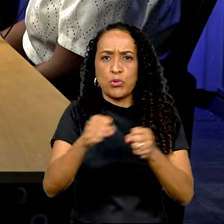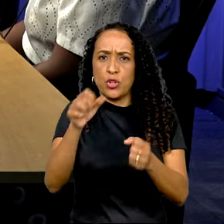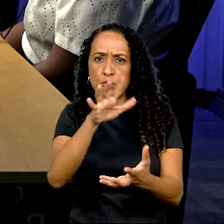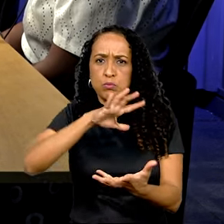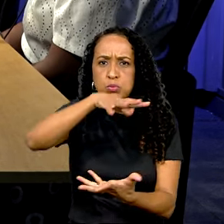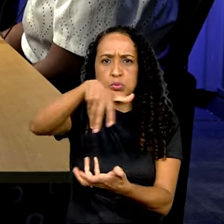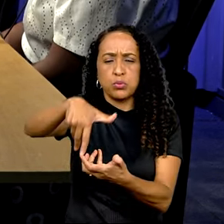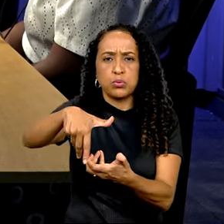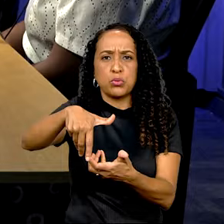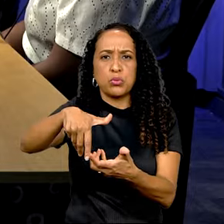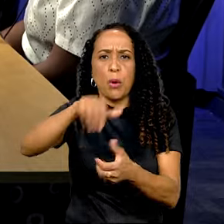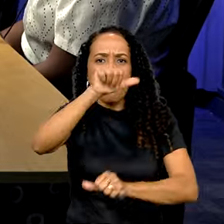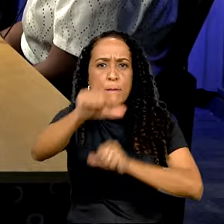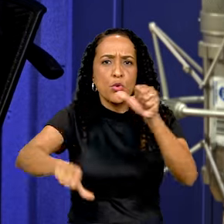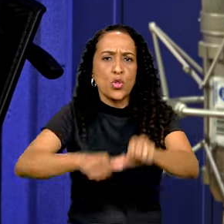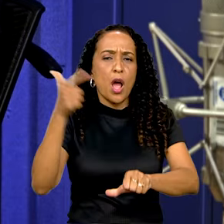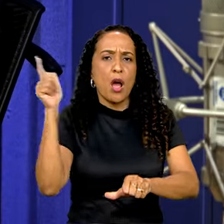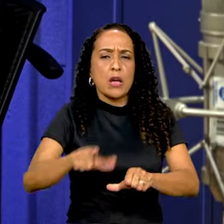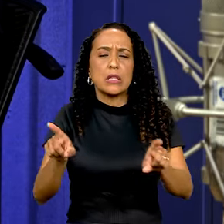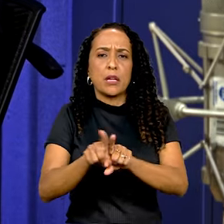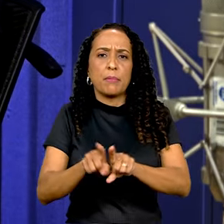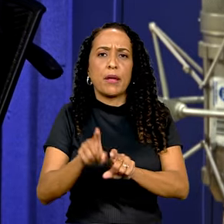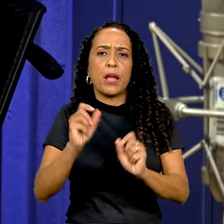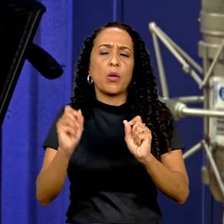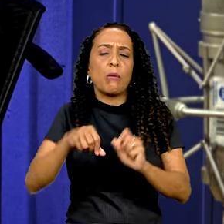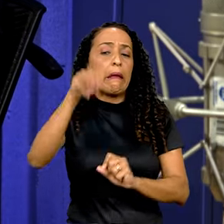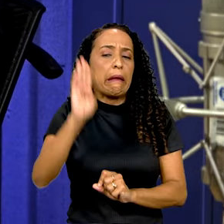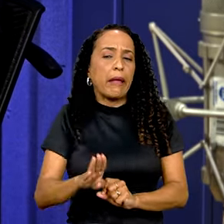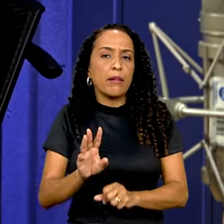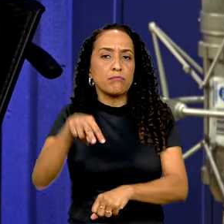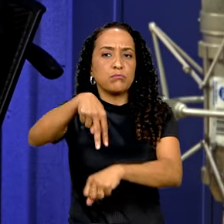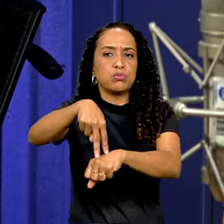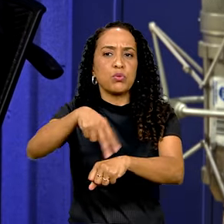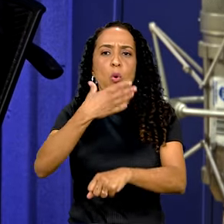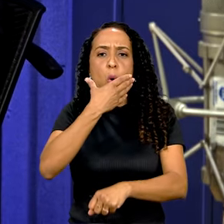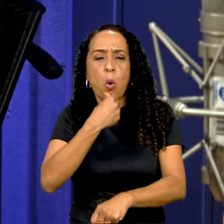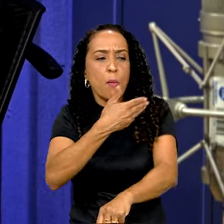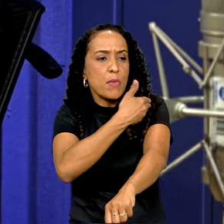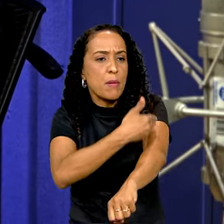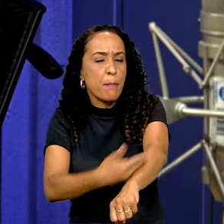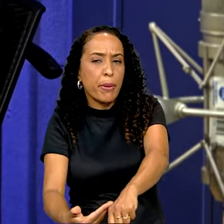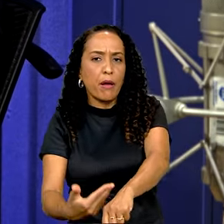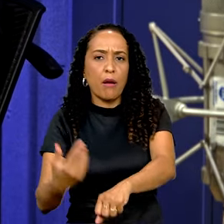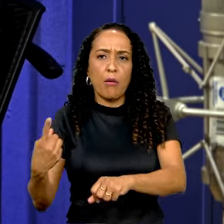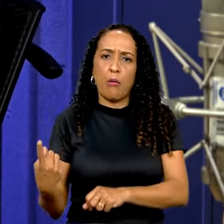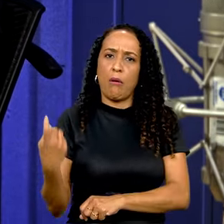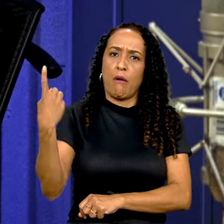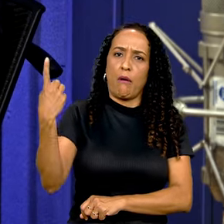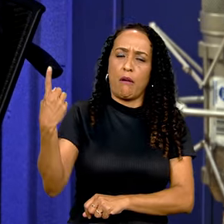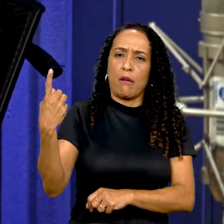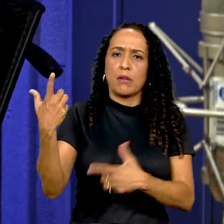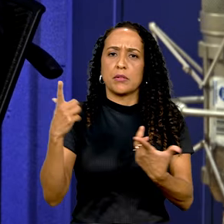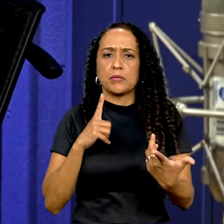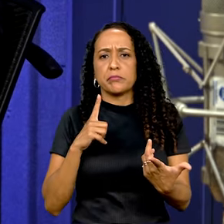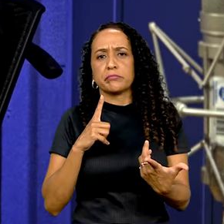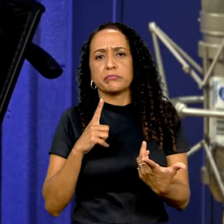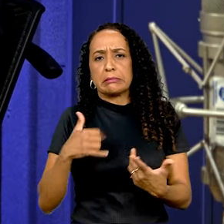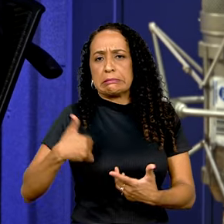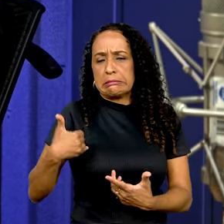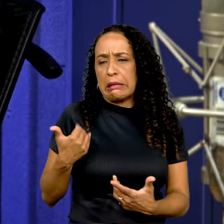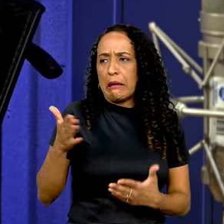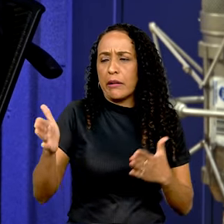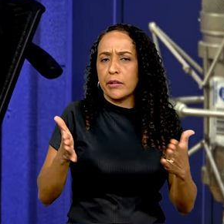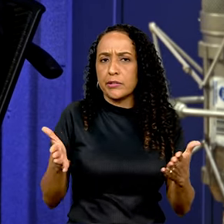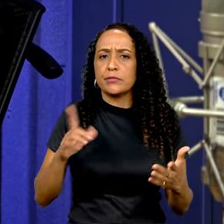quem é que está frente né que hoje são homens brancos heterossexuais de uma certa idade e tem muita